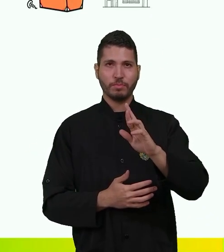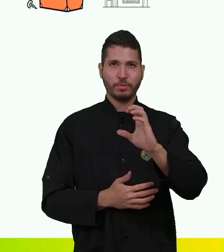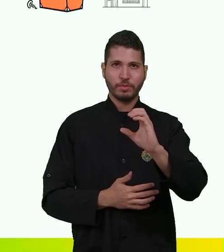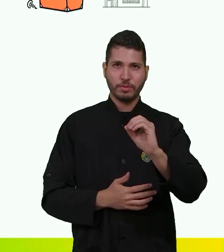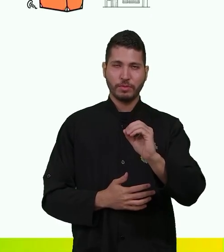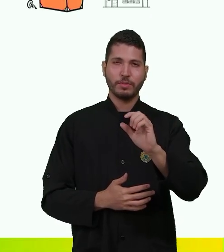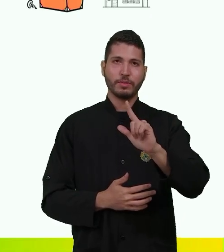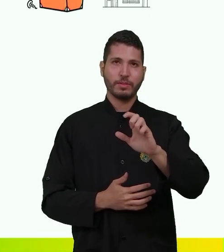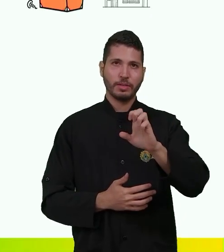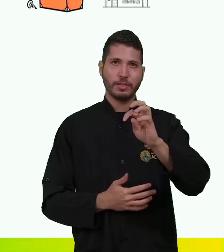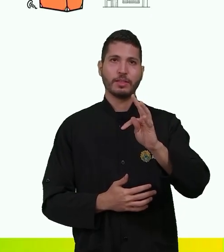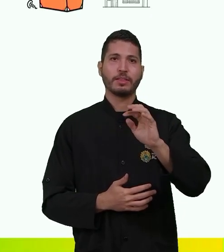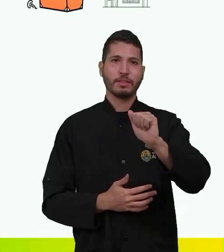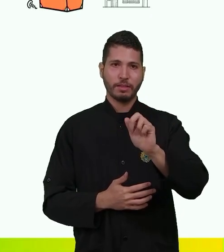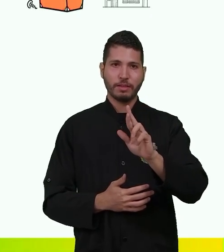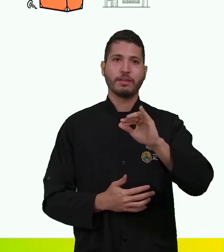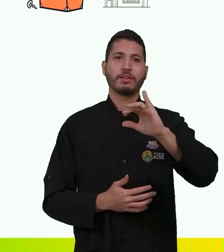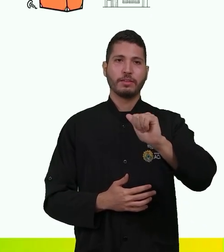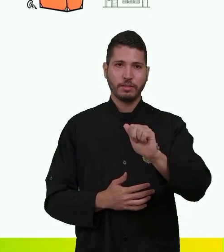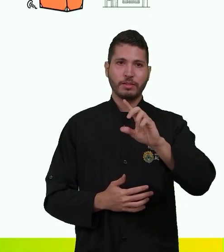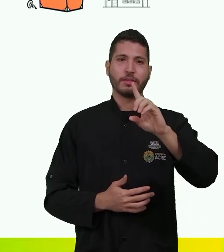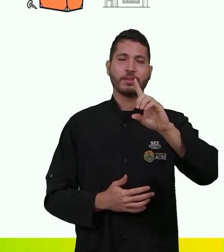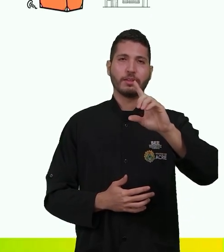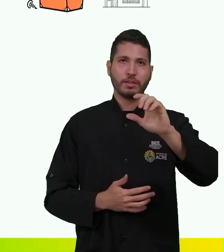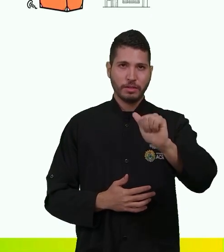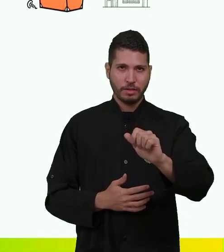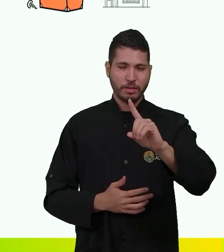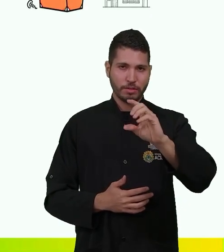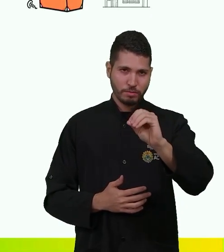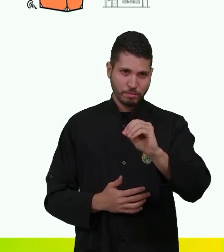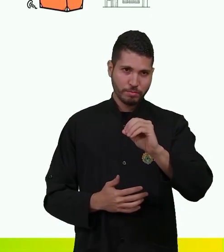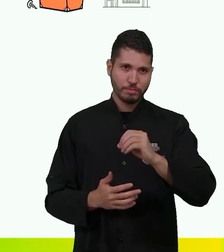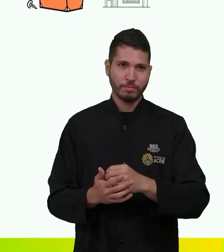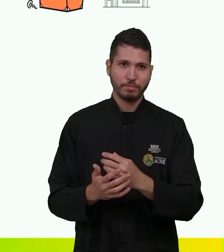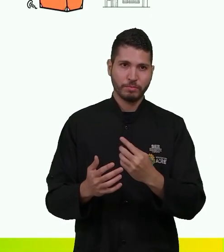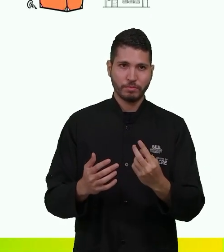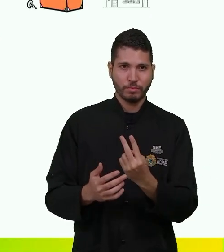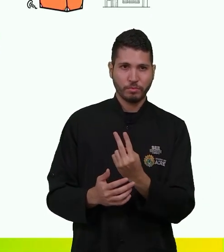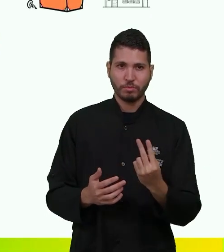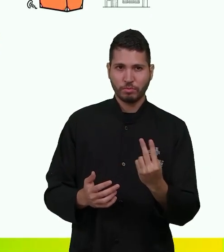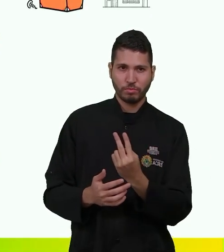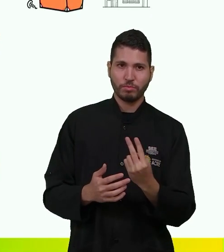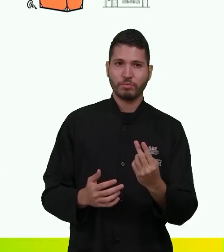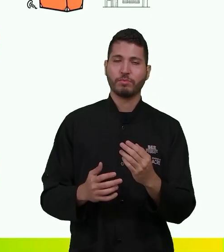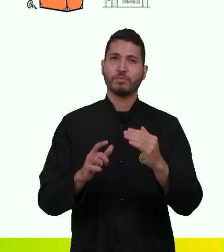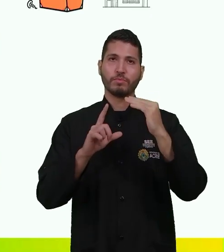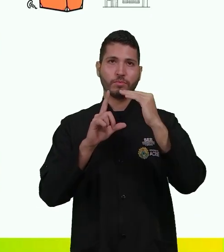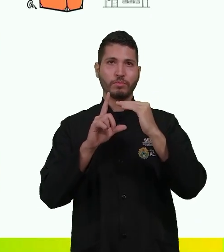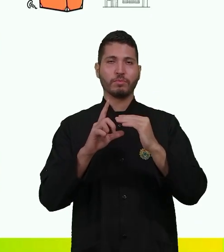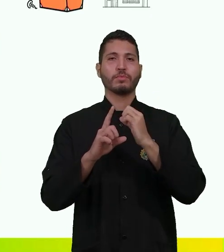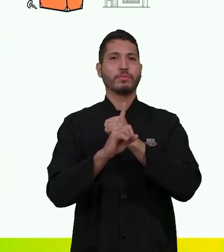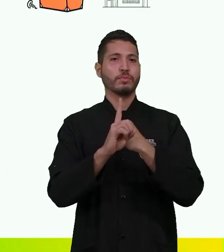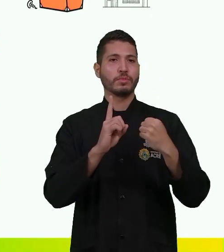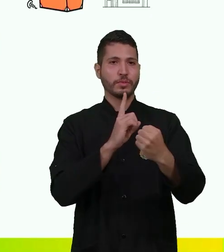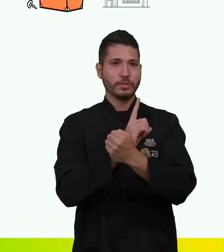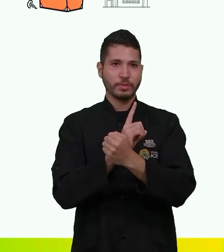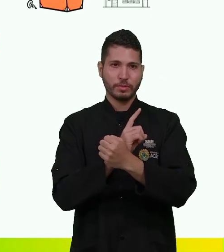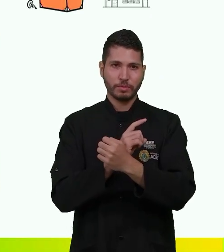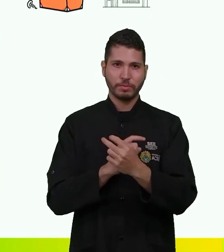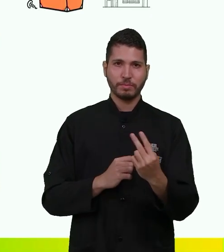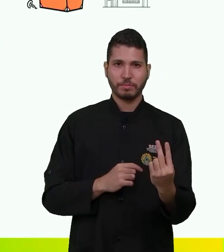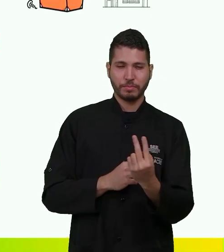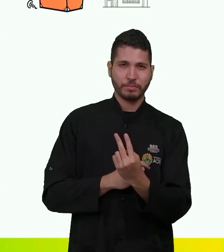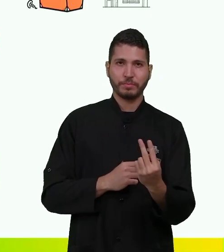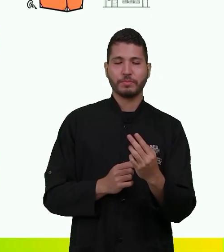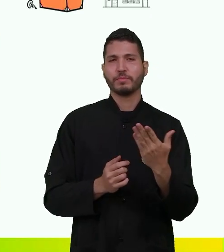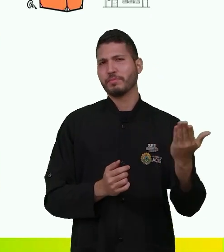O surgimento de duas novas classes sociais, por quê? Porque surgiram as fábricas. Olha aqui as fábricas.